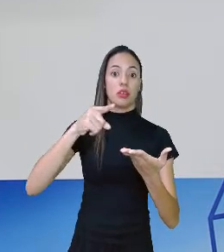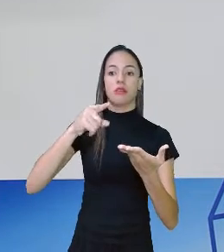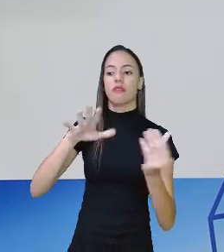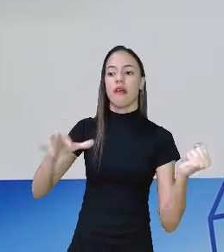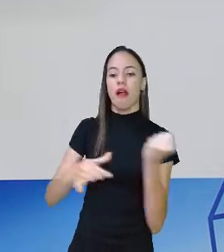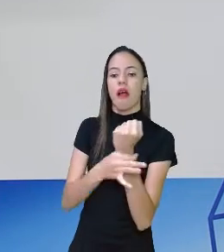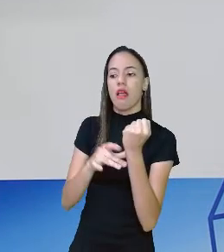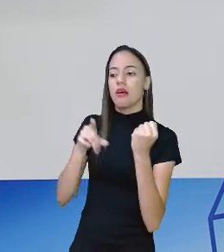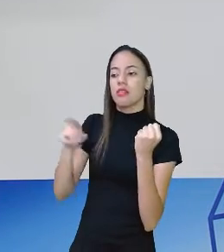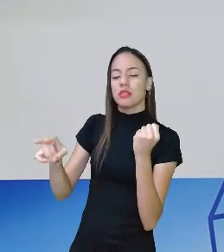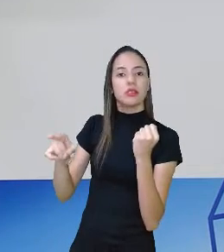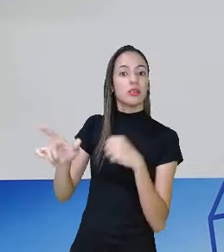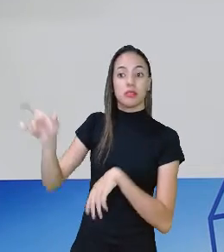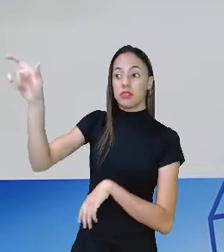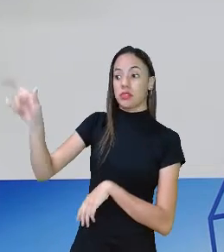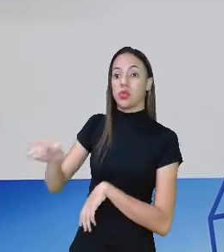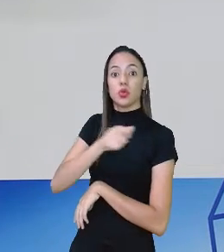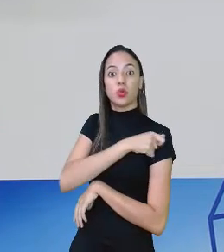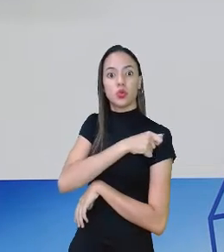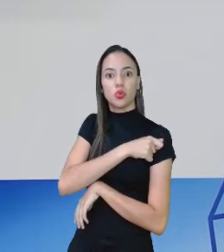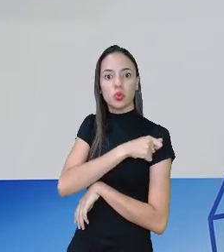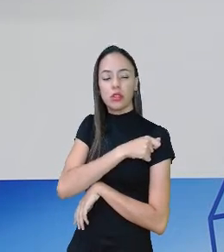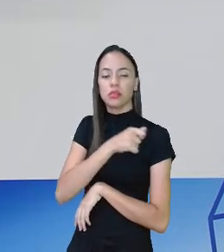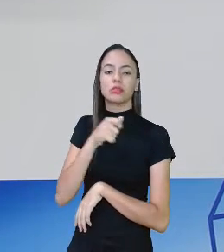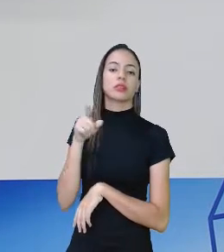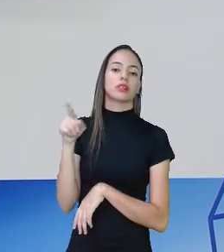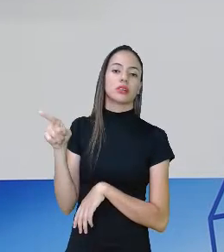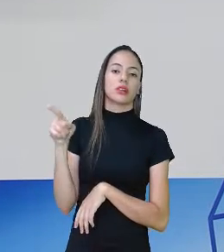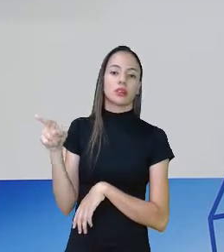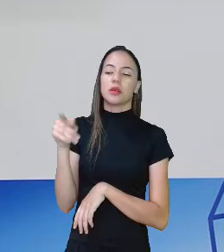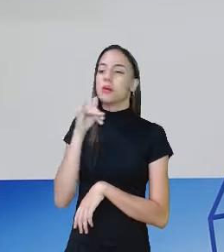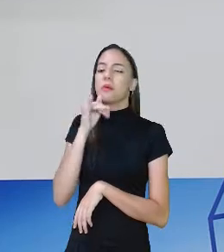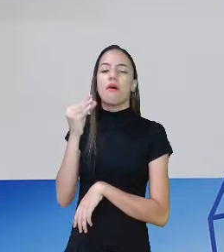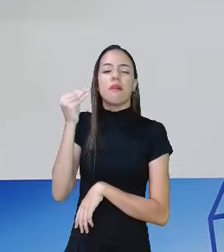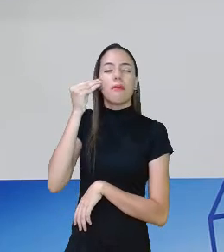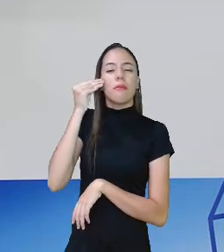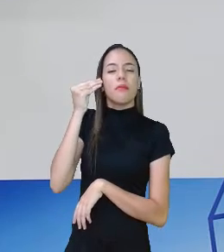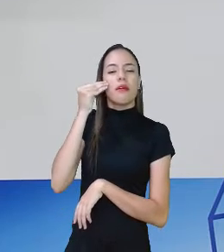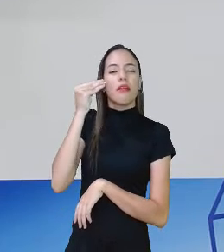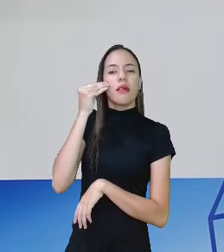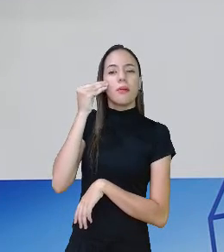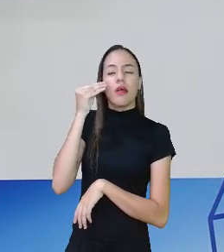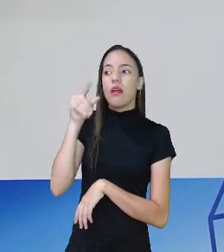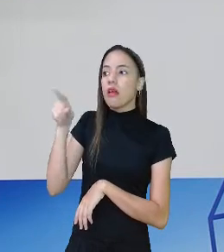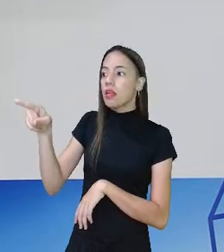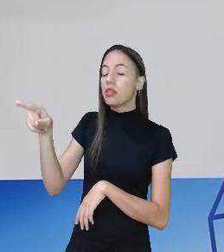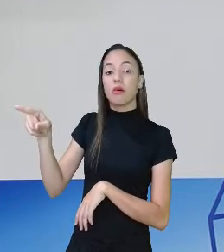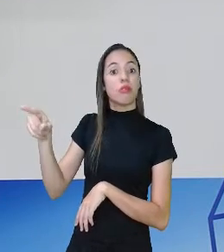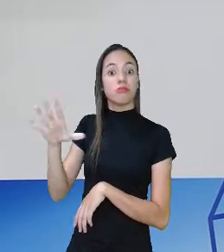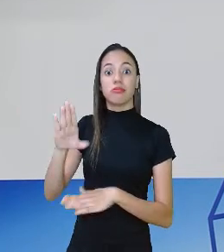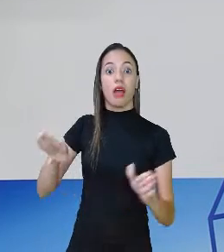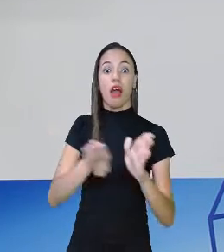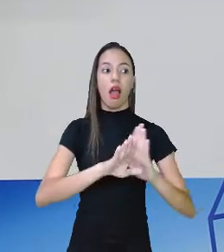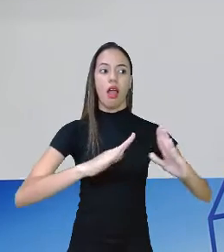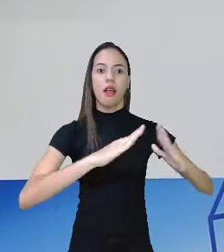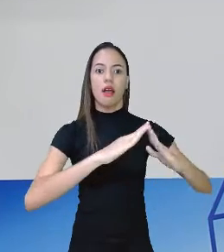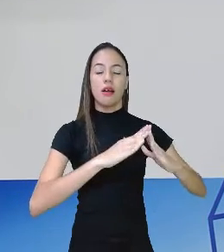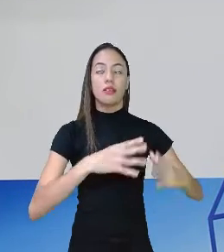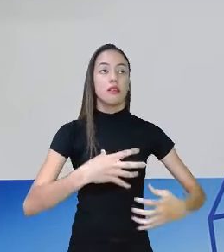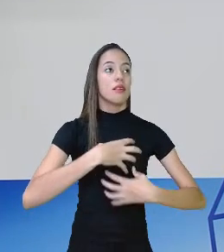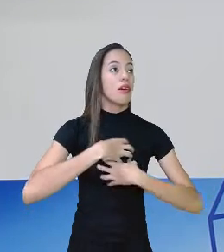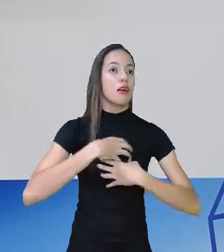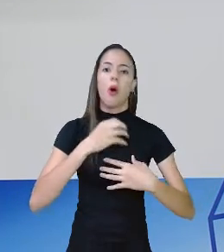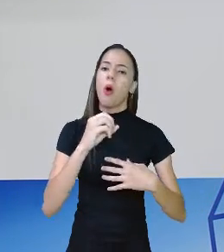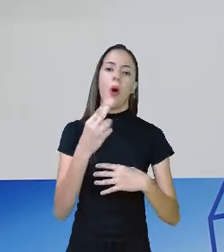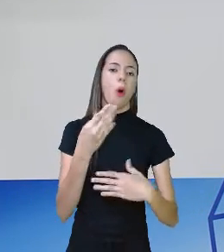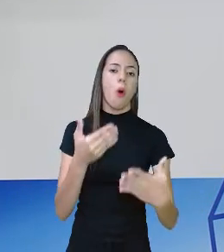proporciona esse estudante, esses experimentos, ele vai chegar em casa e ele vai chegar em